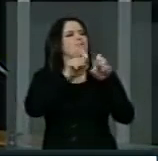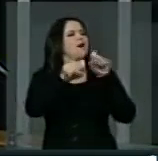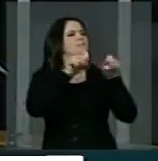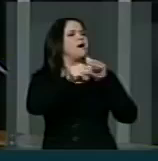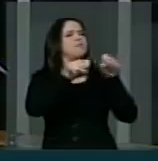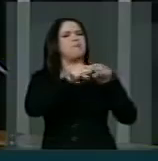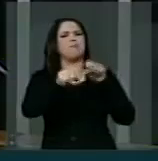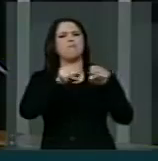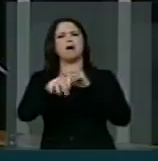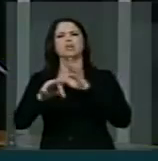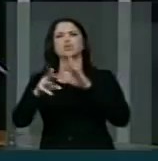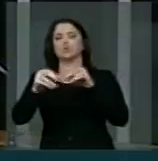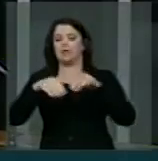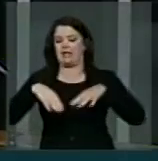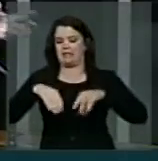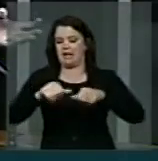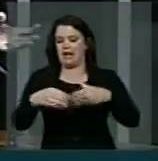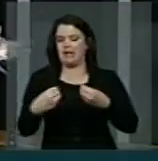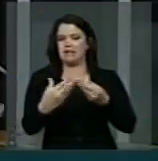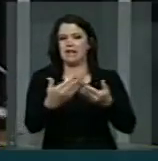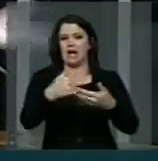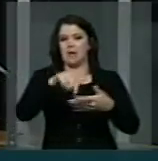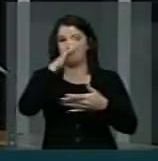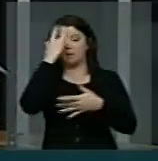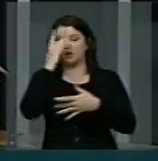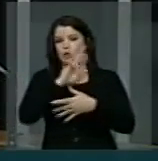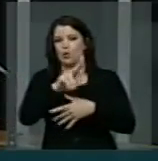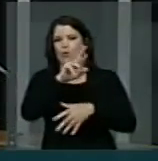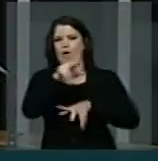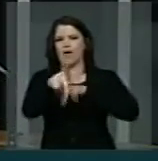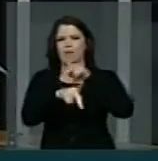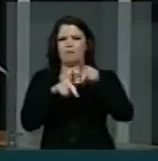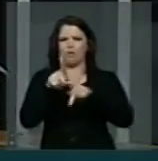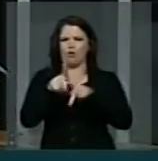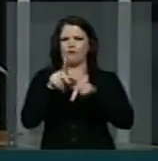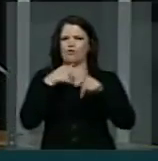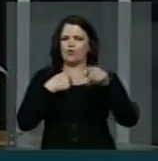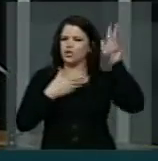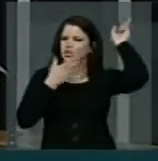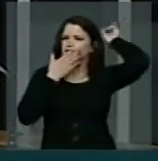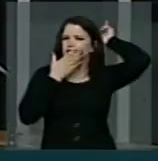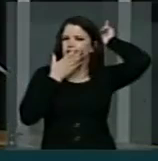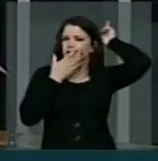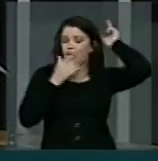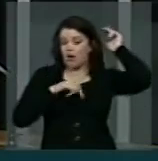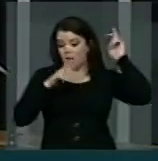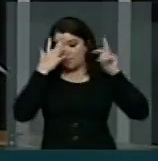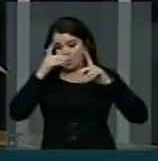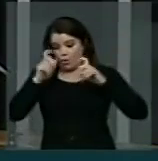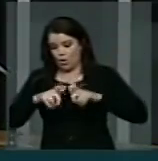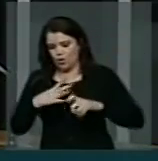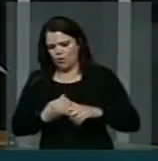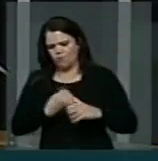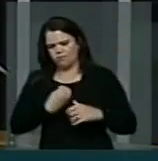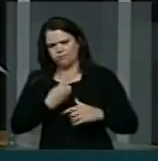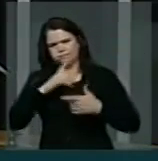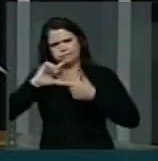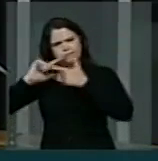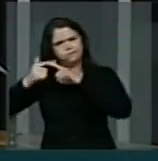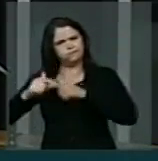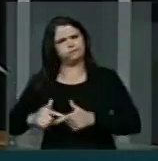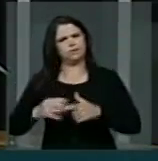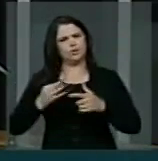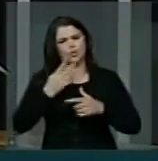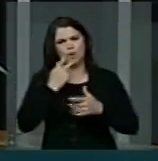foram tituladas terras para não índios em áreas de onde os povos indígenas foram expulsos